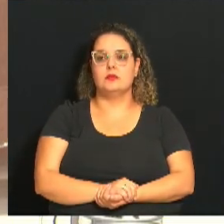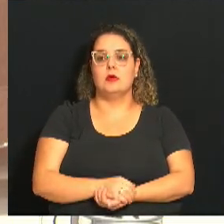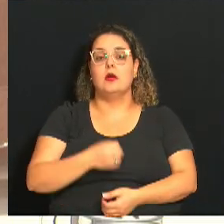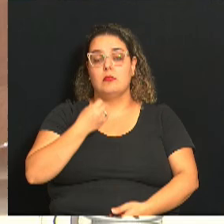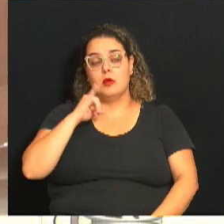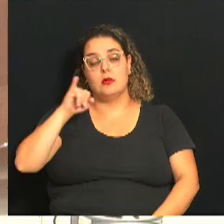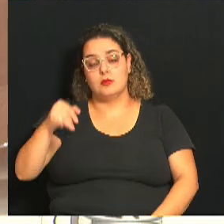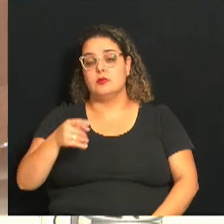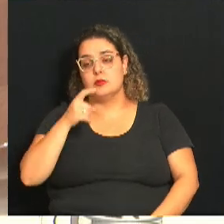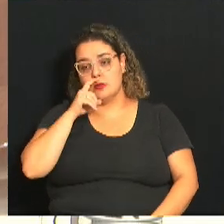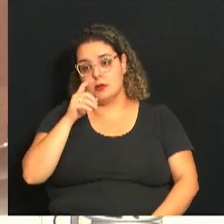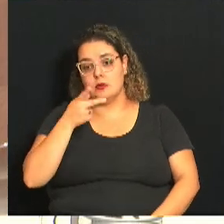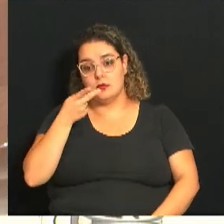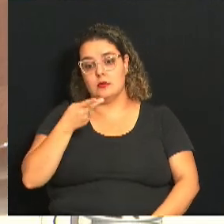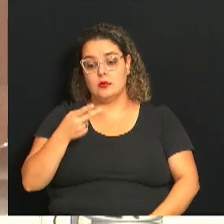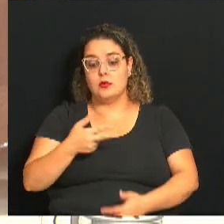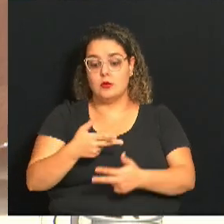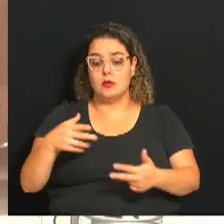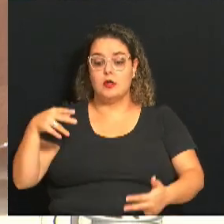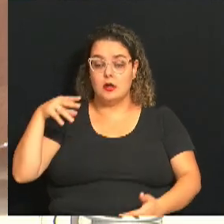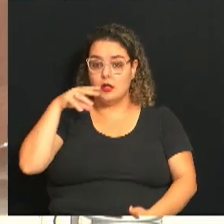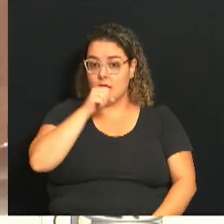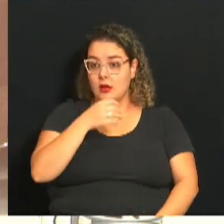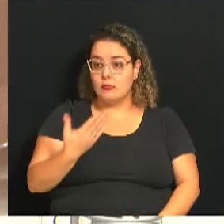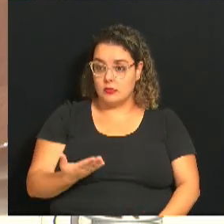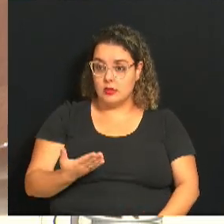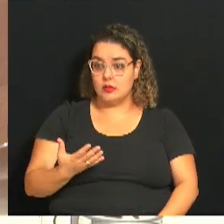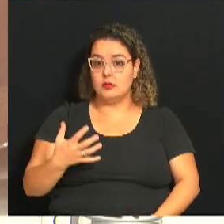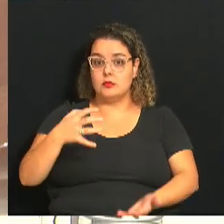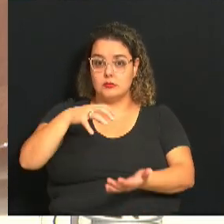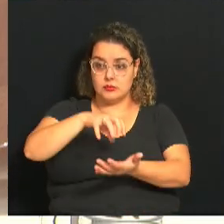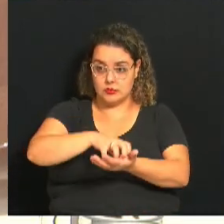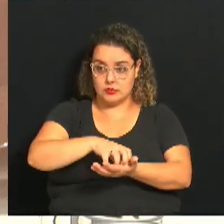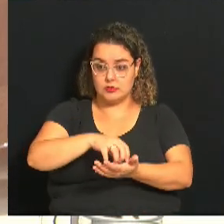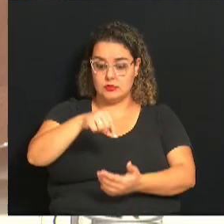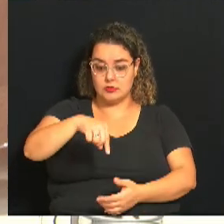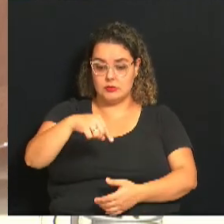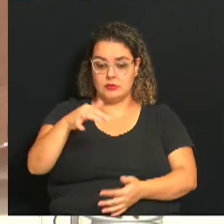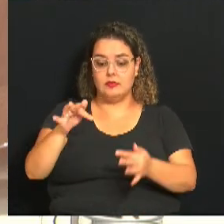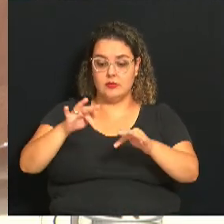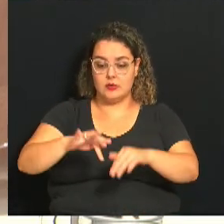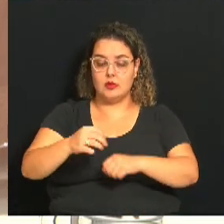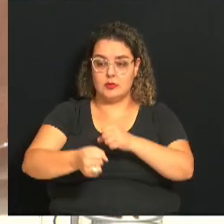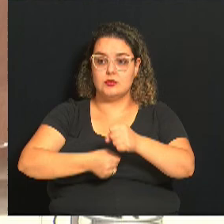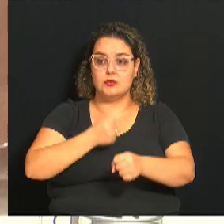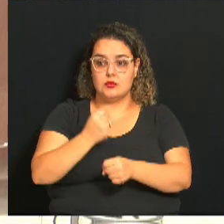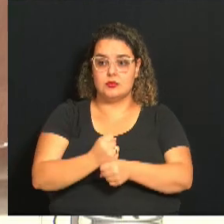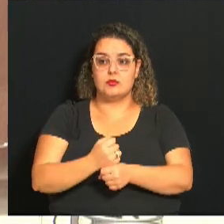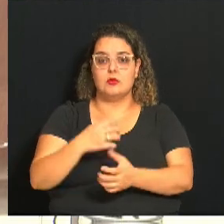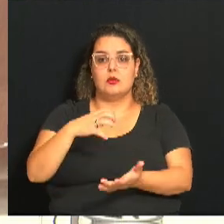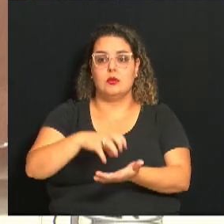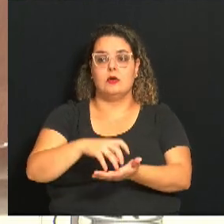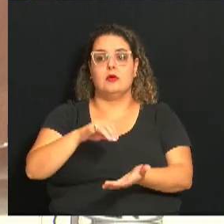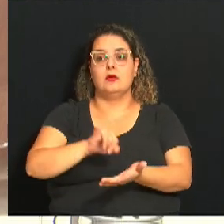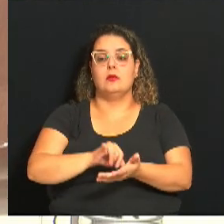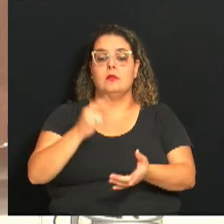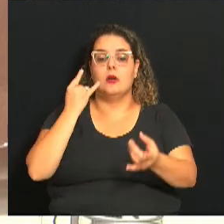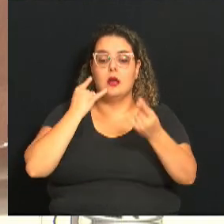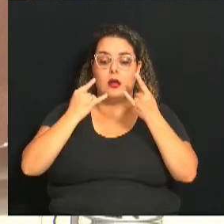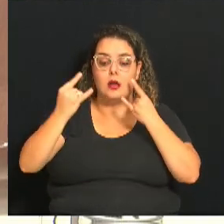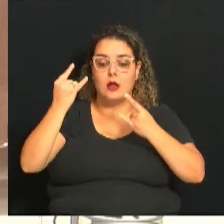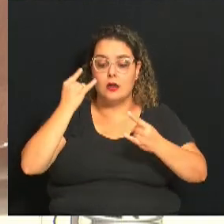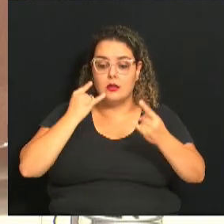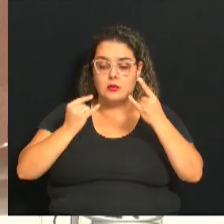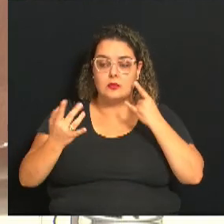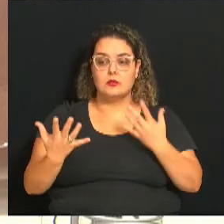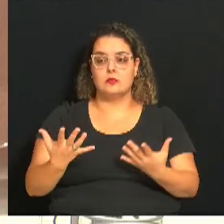precisamos fazer algo rápido para o centro agora, esse final de ano, né, ter um centro atrativo, um centro onde a gente